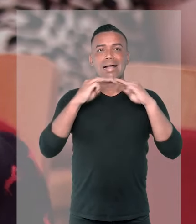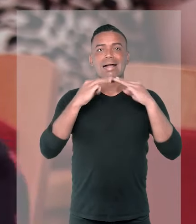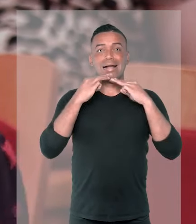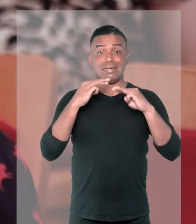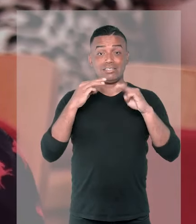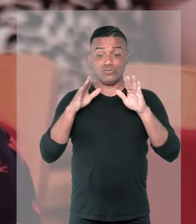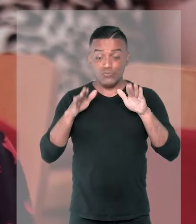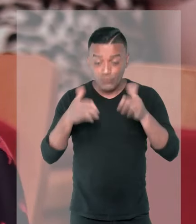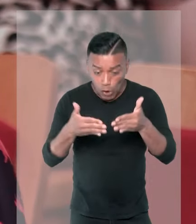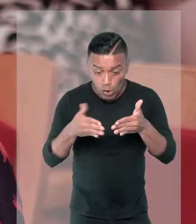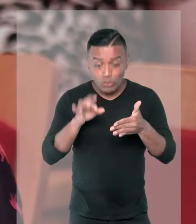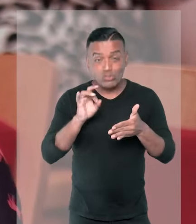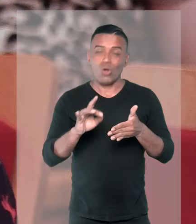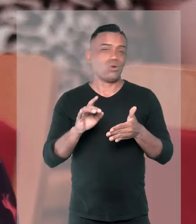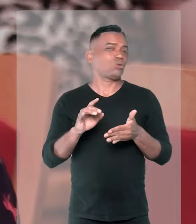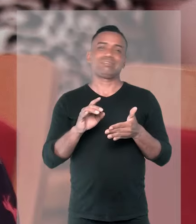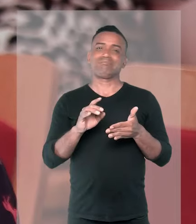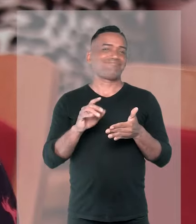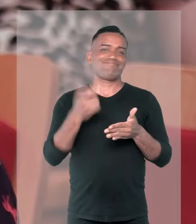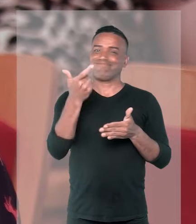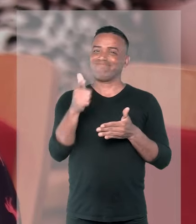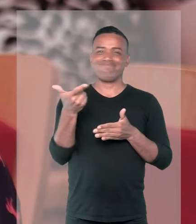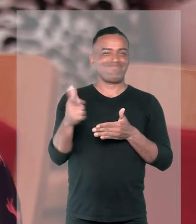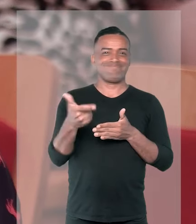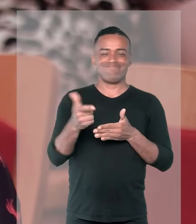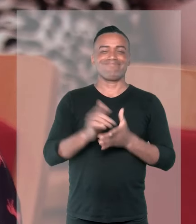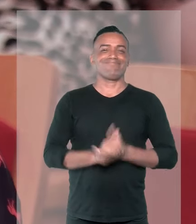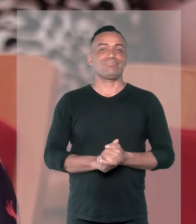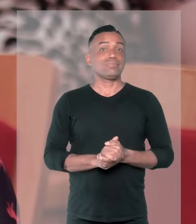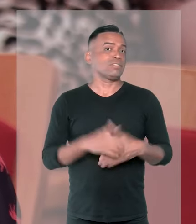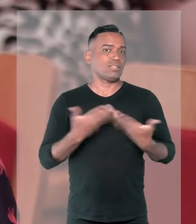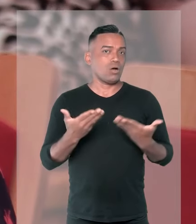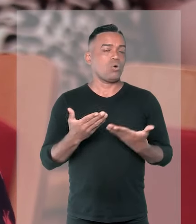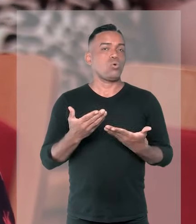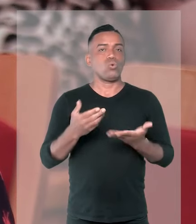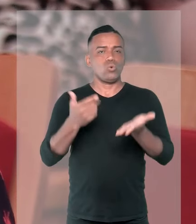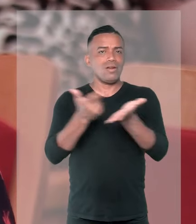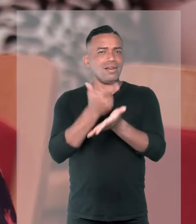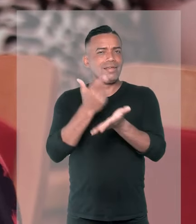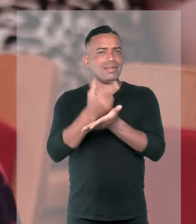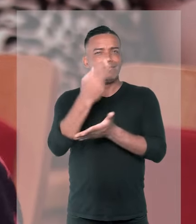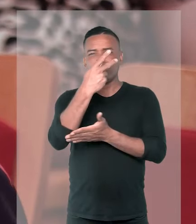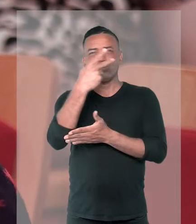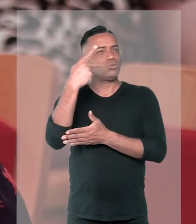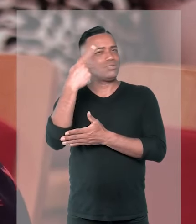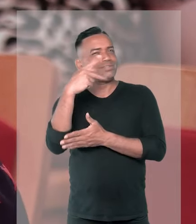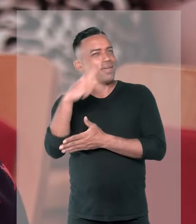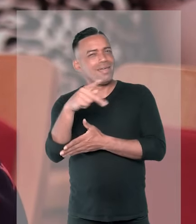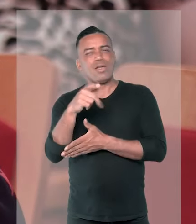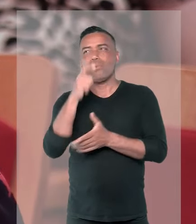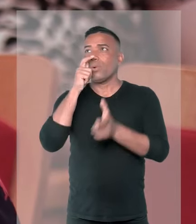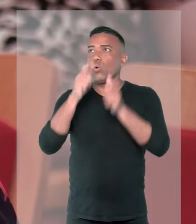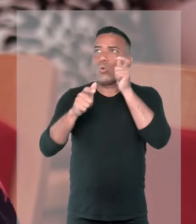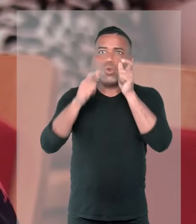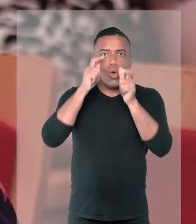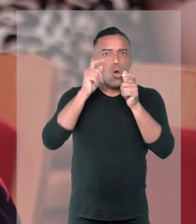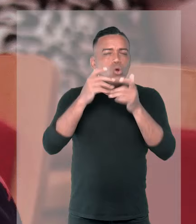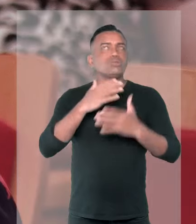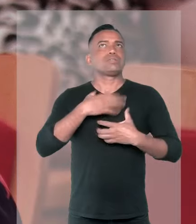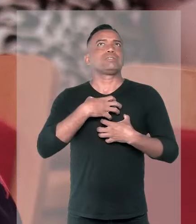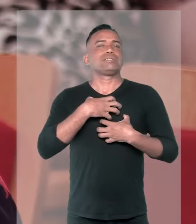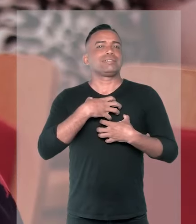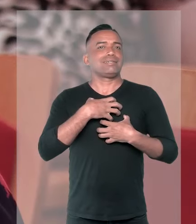marketing não existe mais isso né então assim o o nome do seu livro eh me sou assim muito curioso né eu